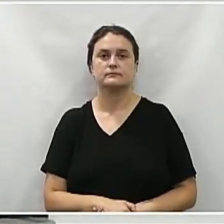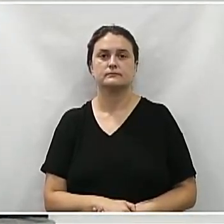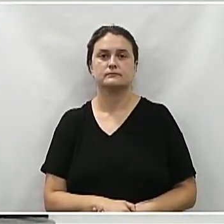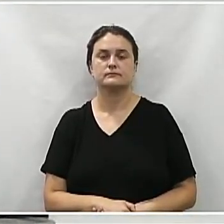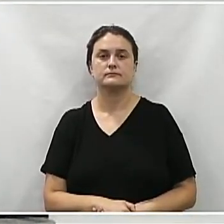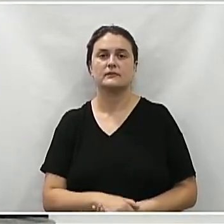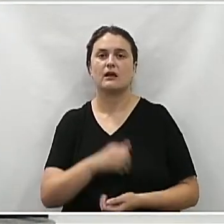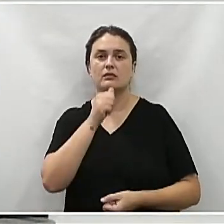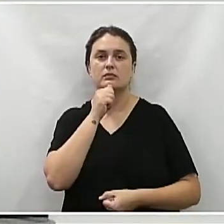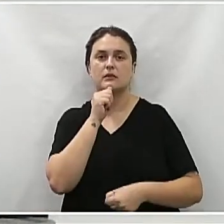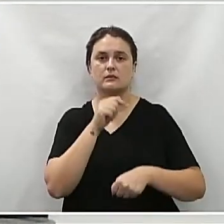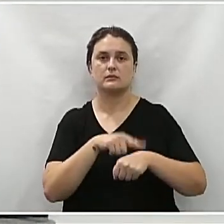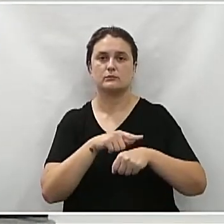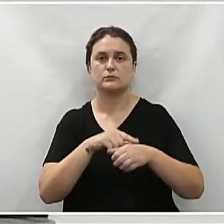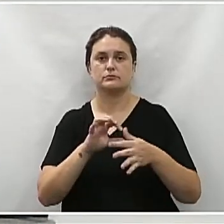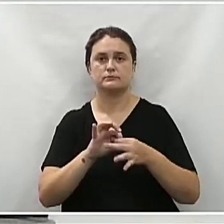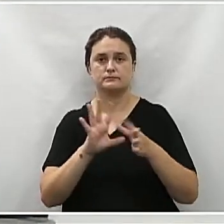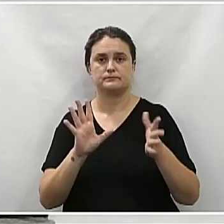palavra livre